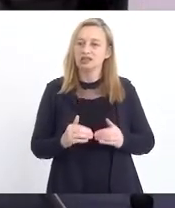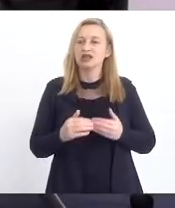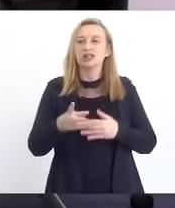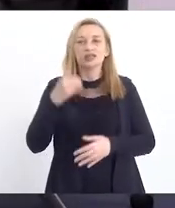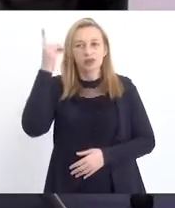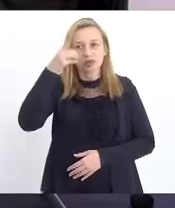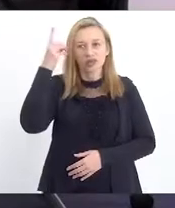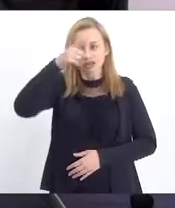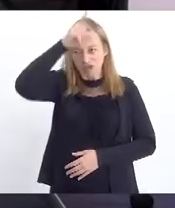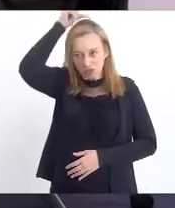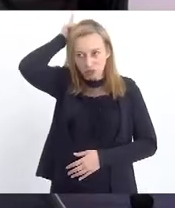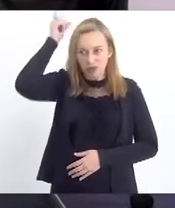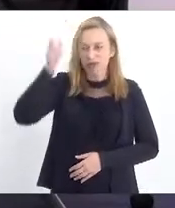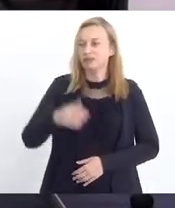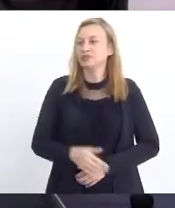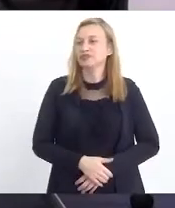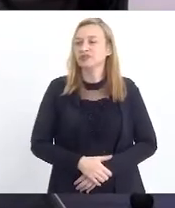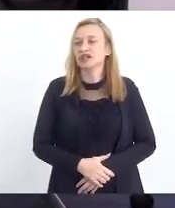Paulo.